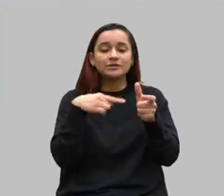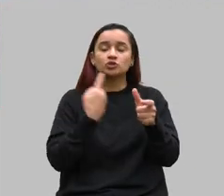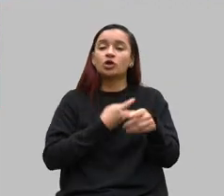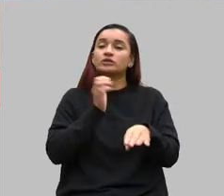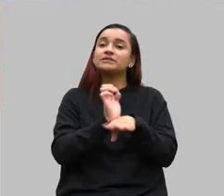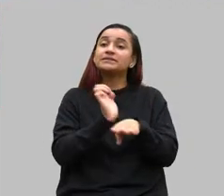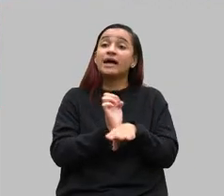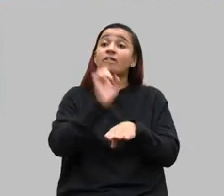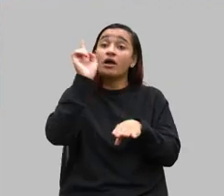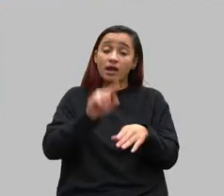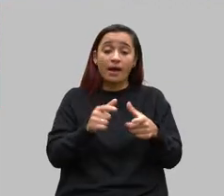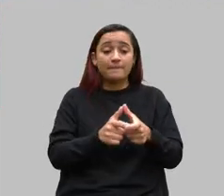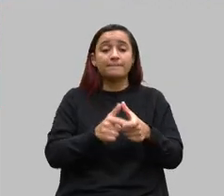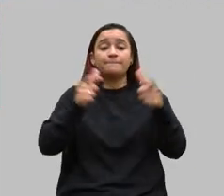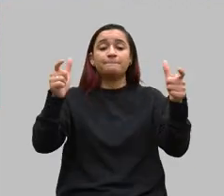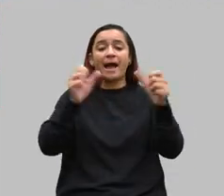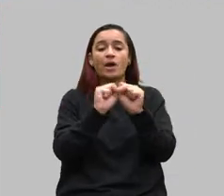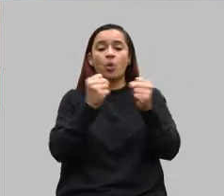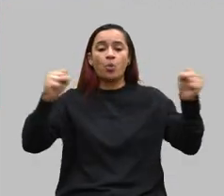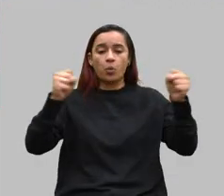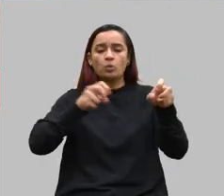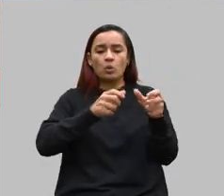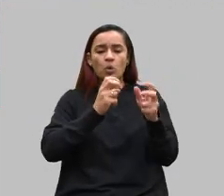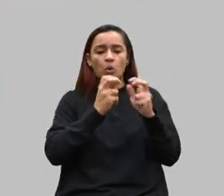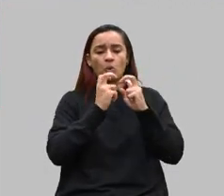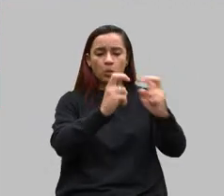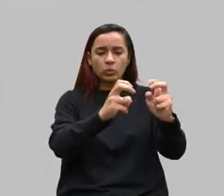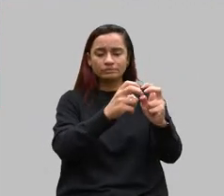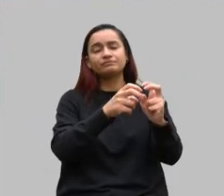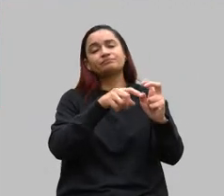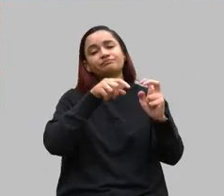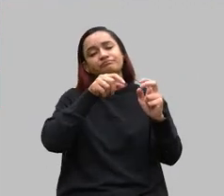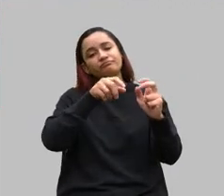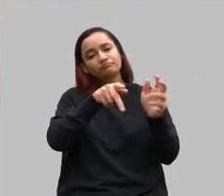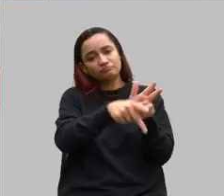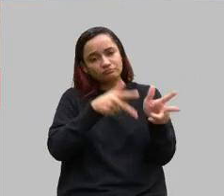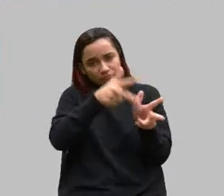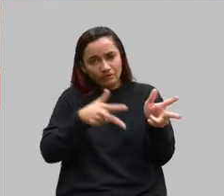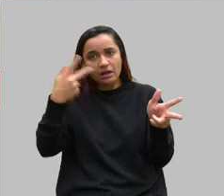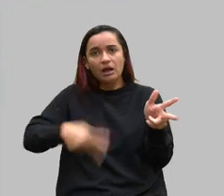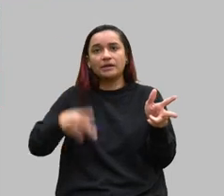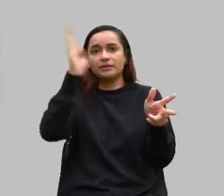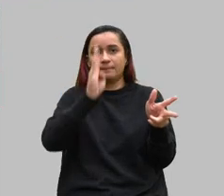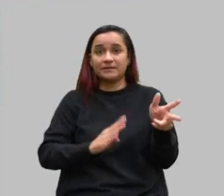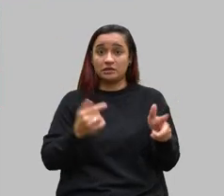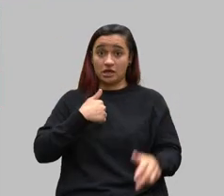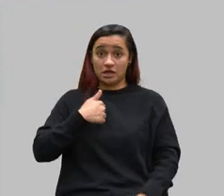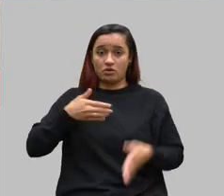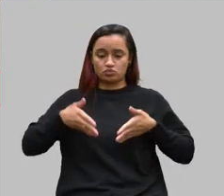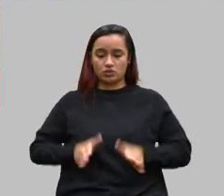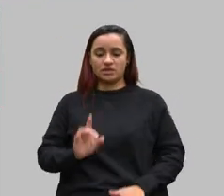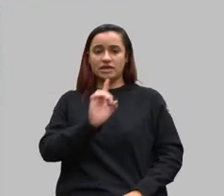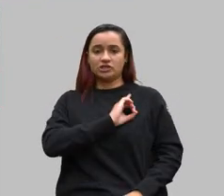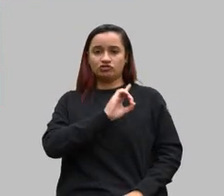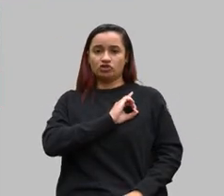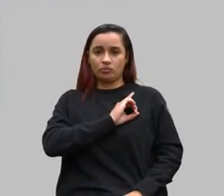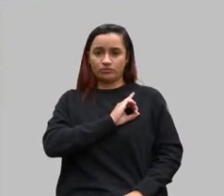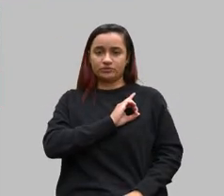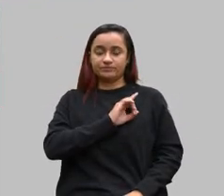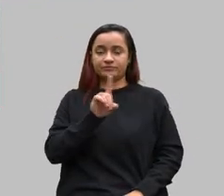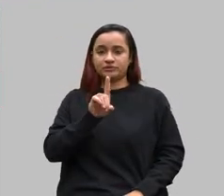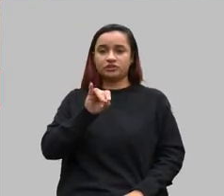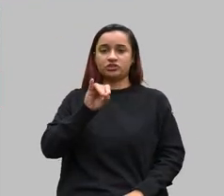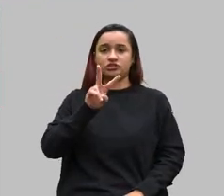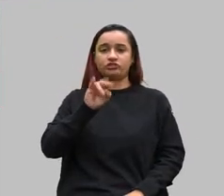malha ferroviária de todo o nosso país eu venho de Divinópolis presidenta IOR Divinópolis foi por